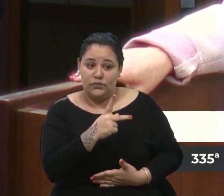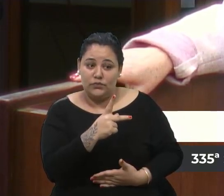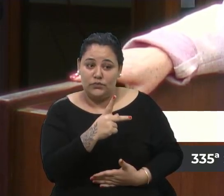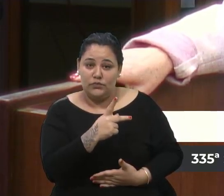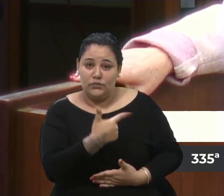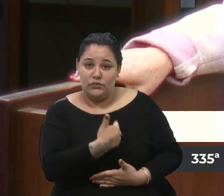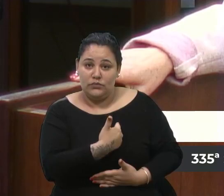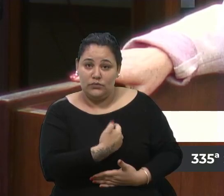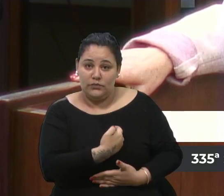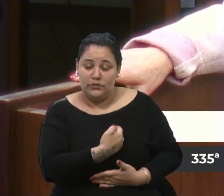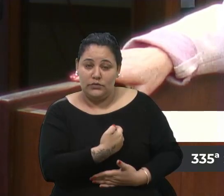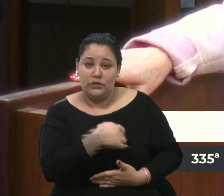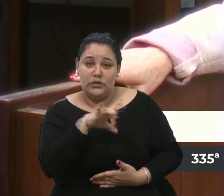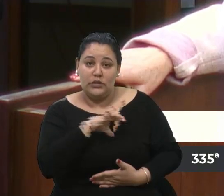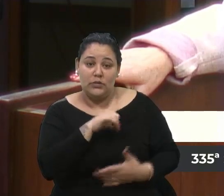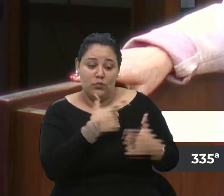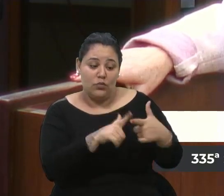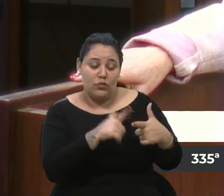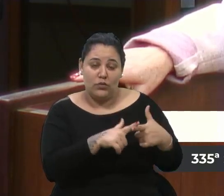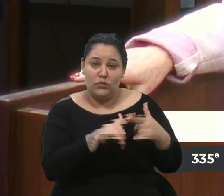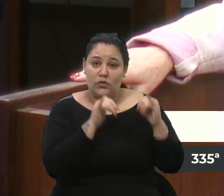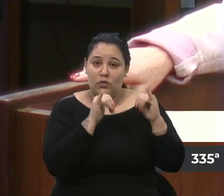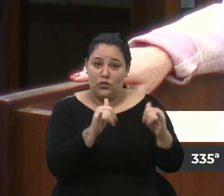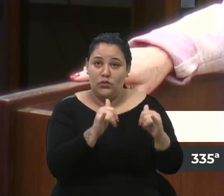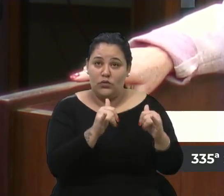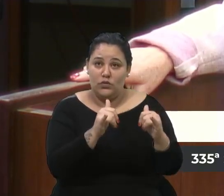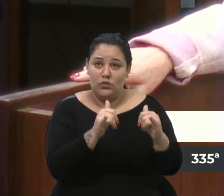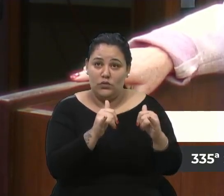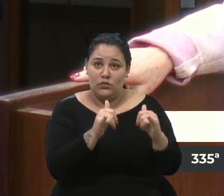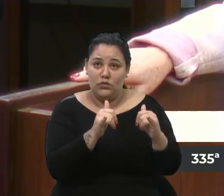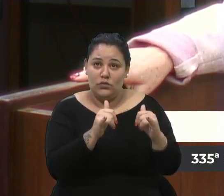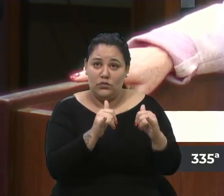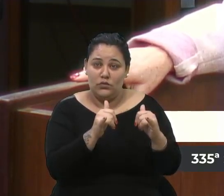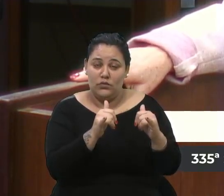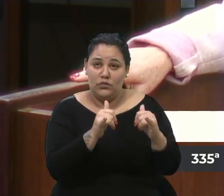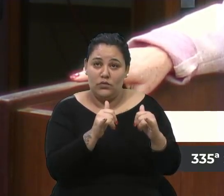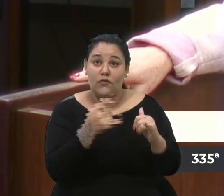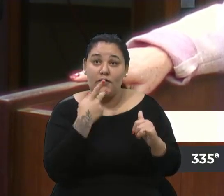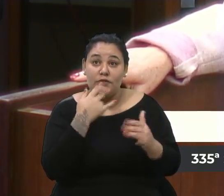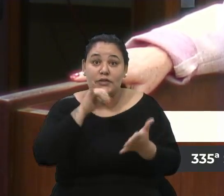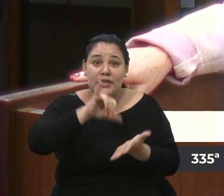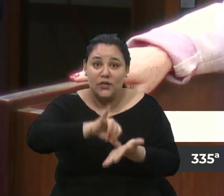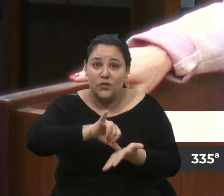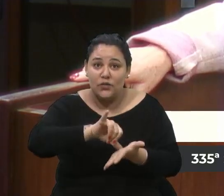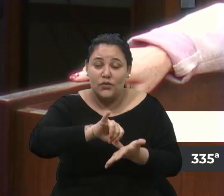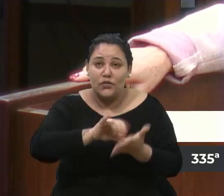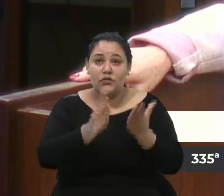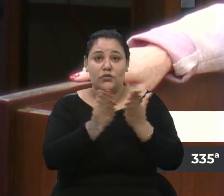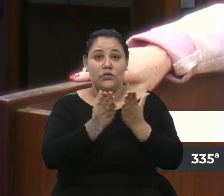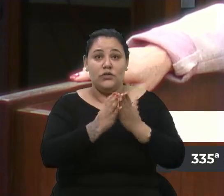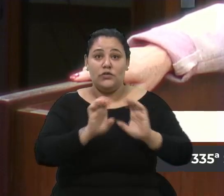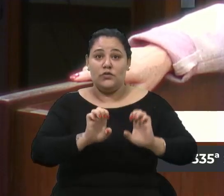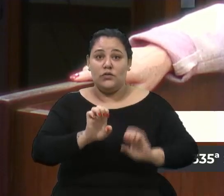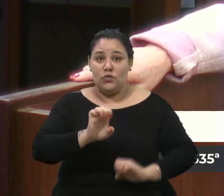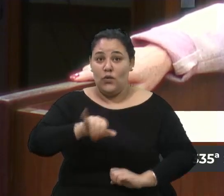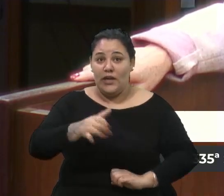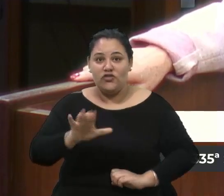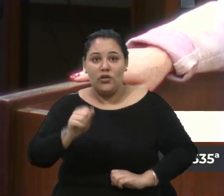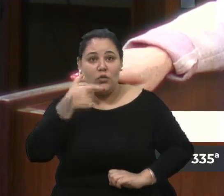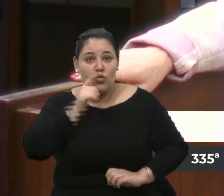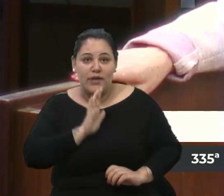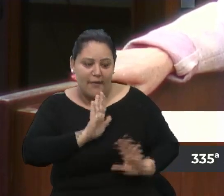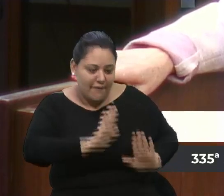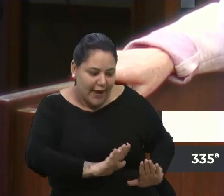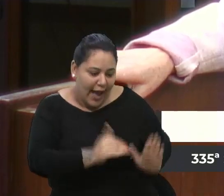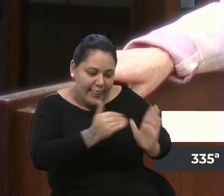de ônibus. Os estudantes da EJA, estou falando do centro, da EJA não conseguem ficar até o fim da aula, porque o